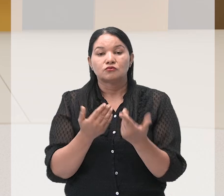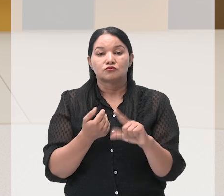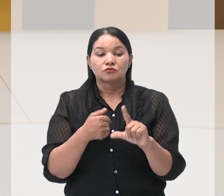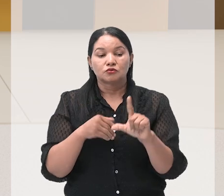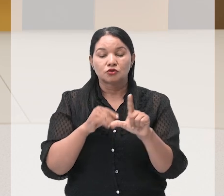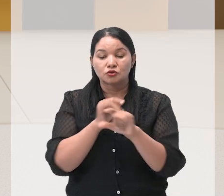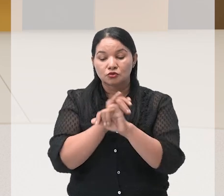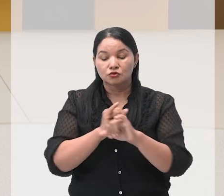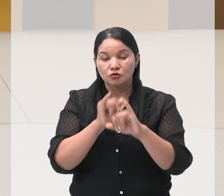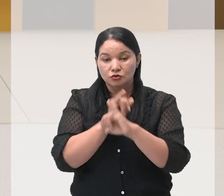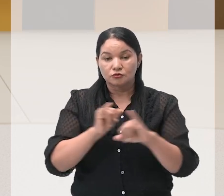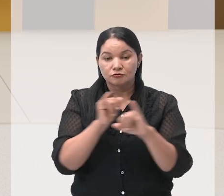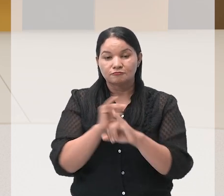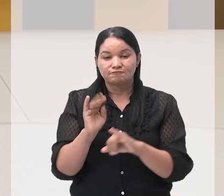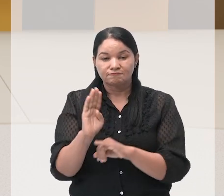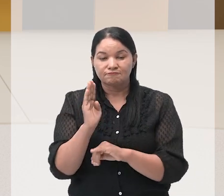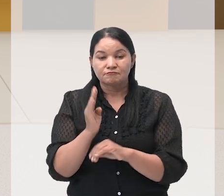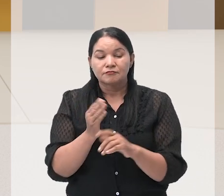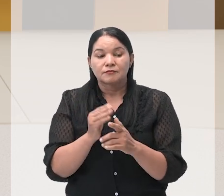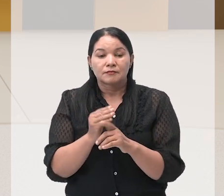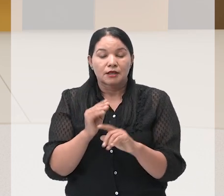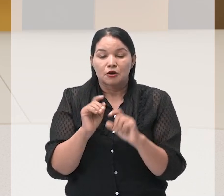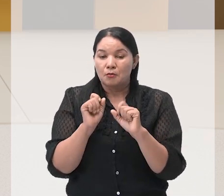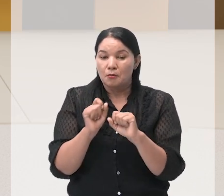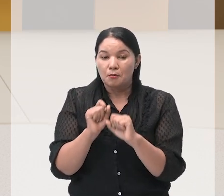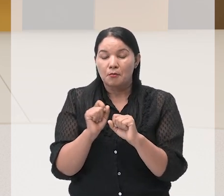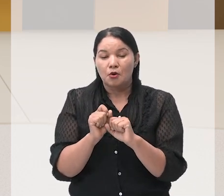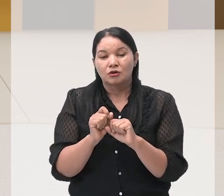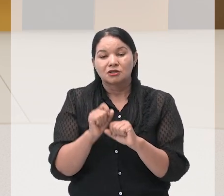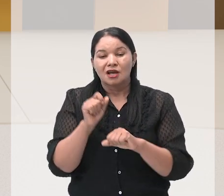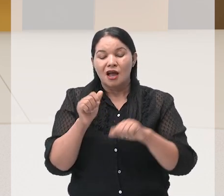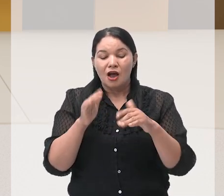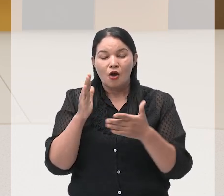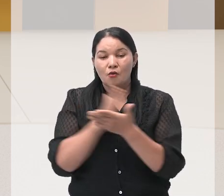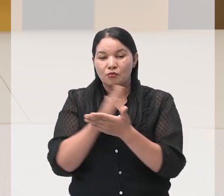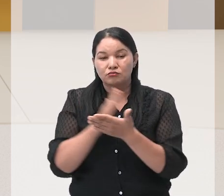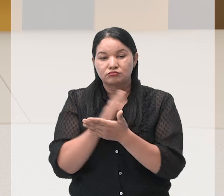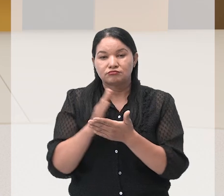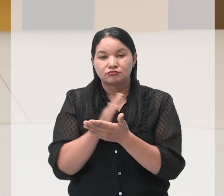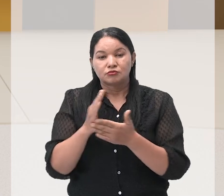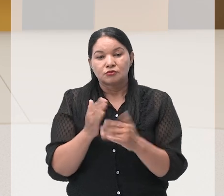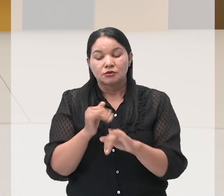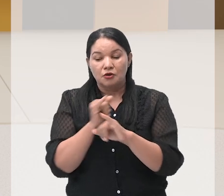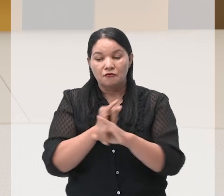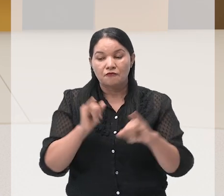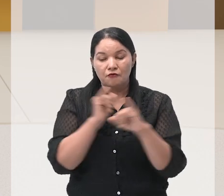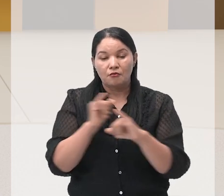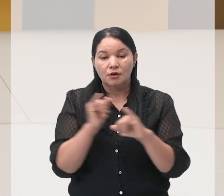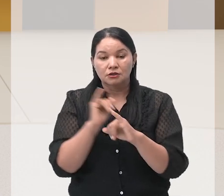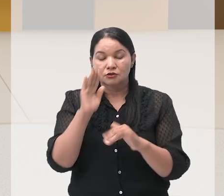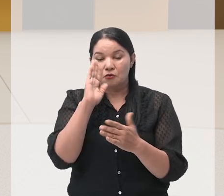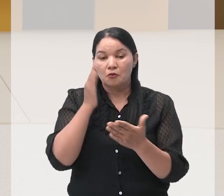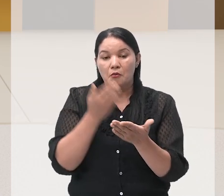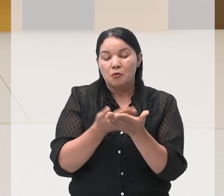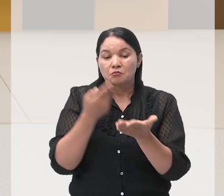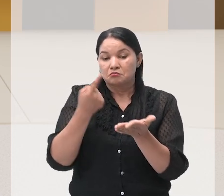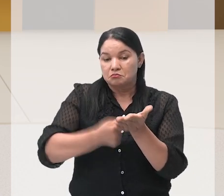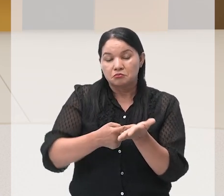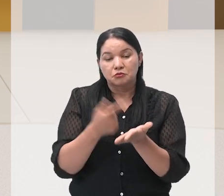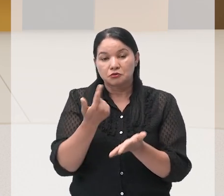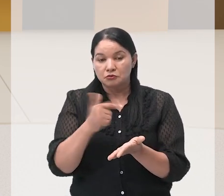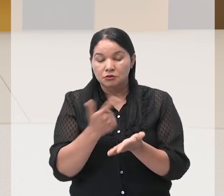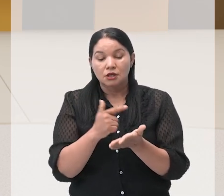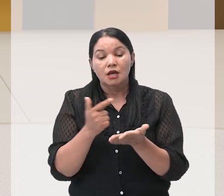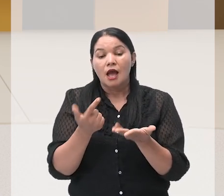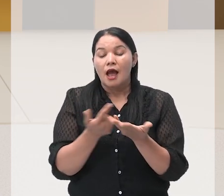informação, que eles peguem alguns trechos isolados e coloquem na manchete. E são trechos